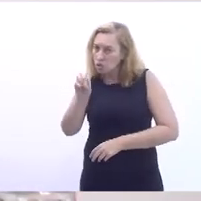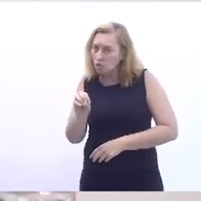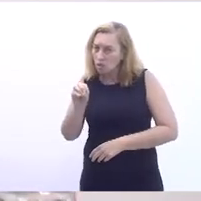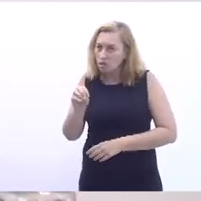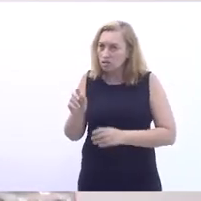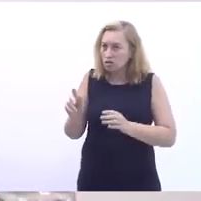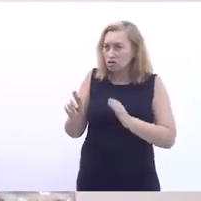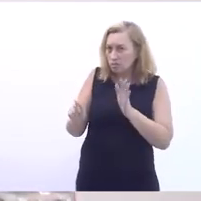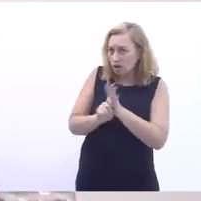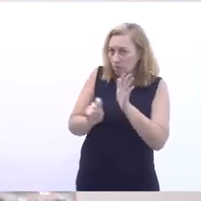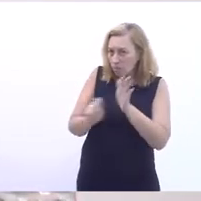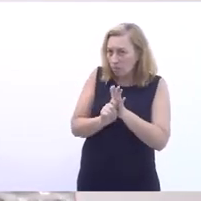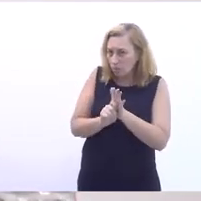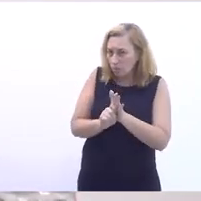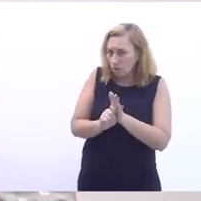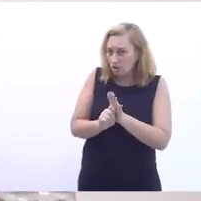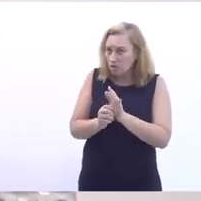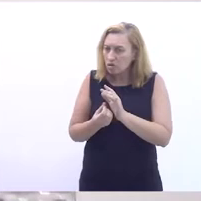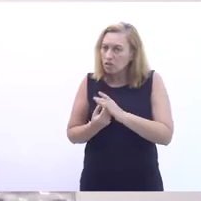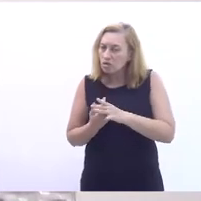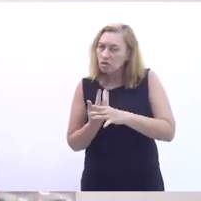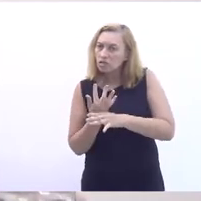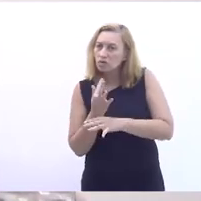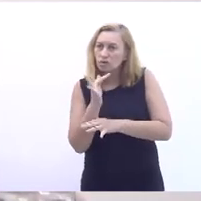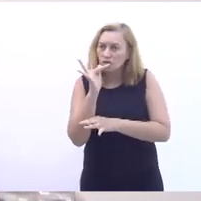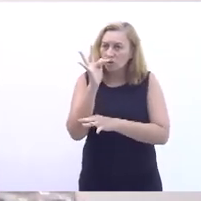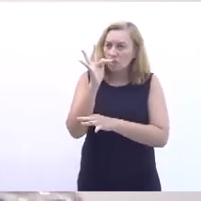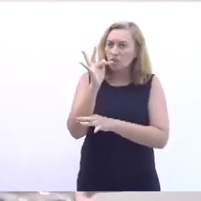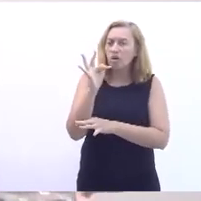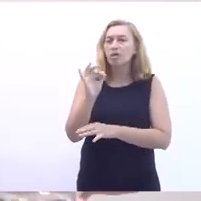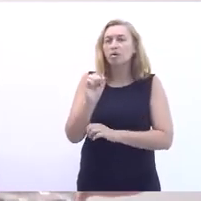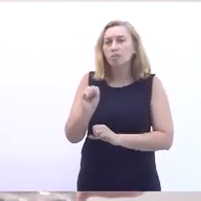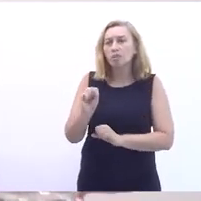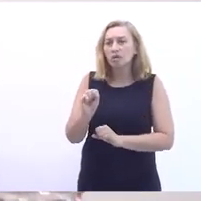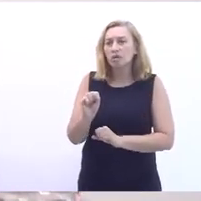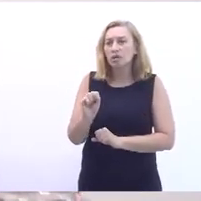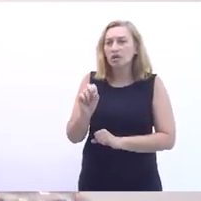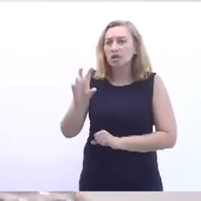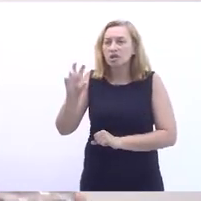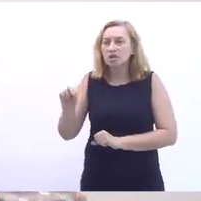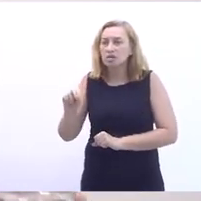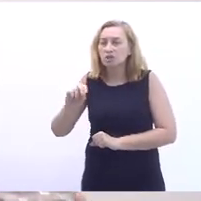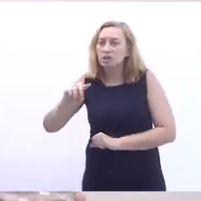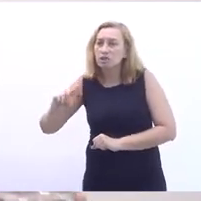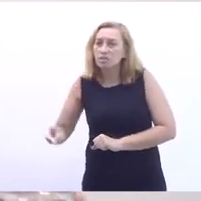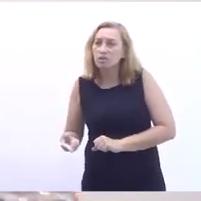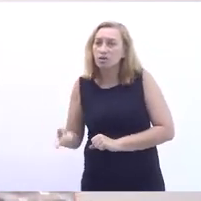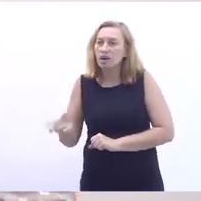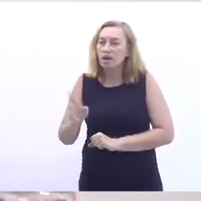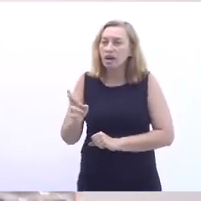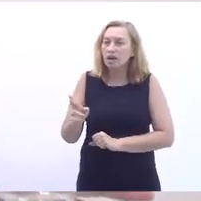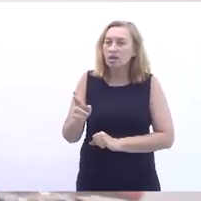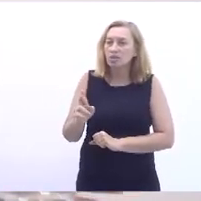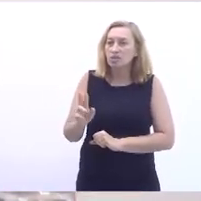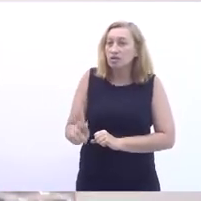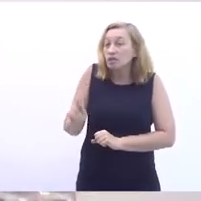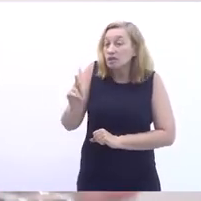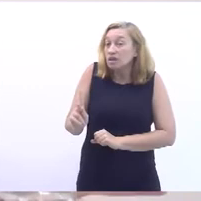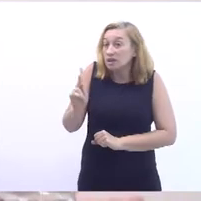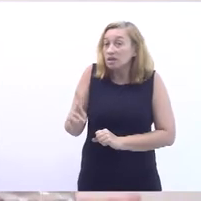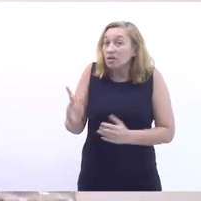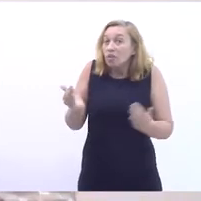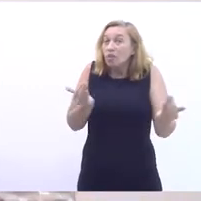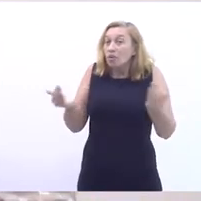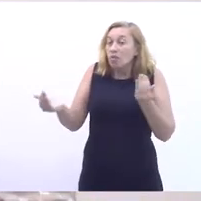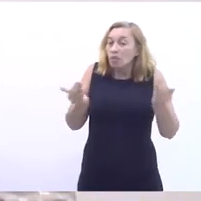essa maconha em forma de flor Skank né pode chegar a custar 50 mil reais o quilo sai a título de